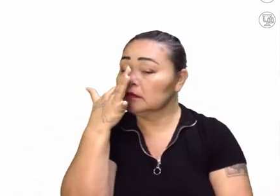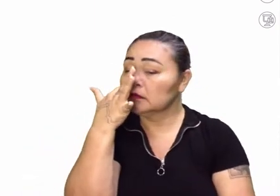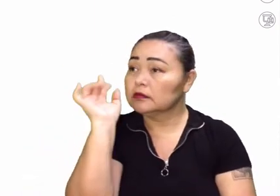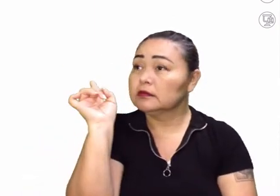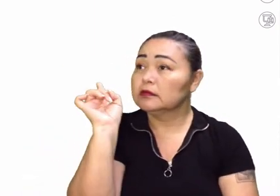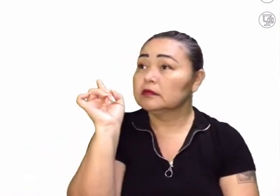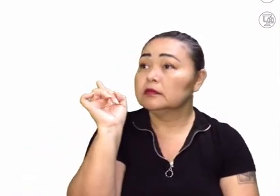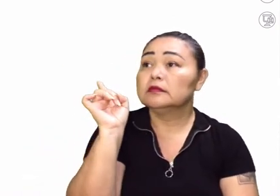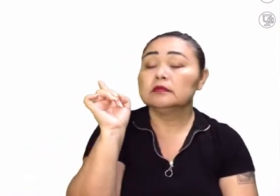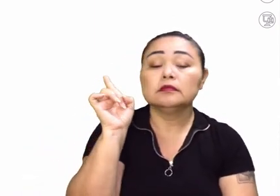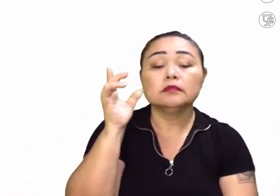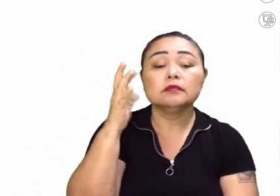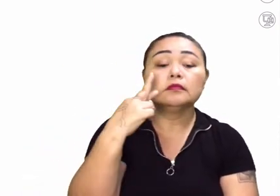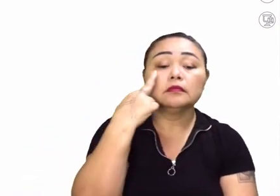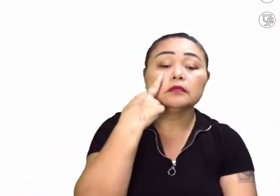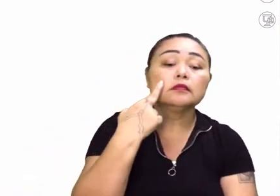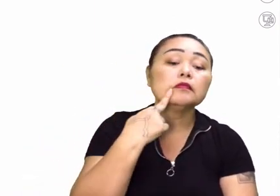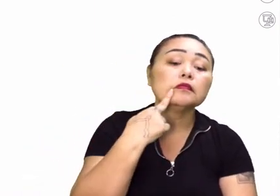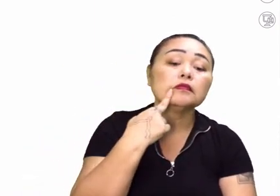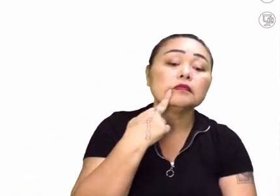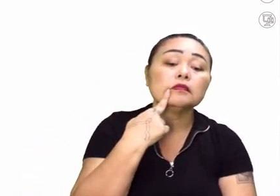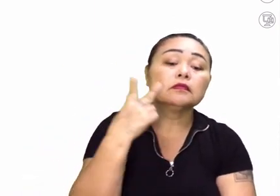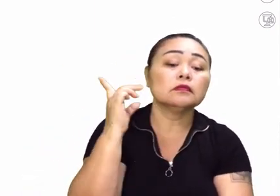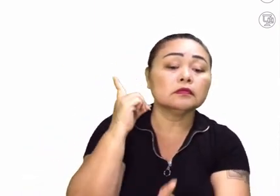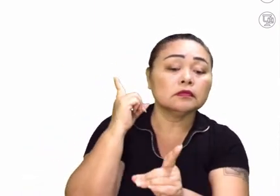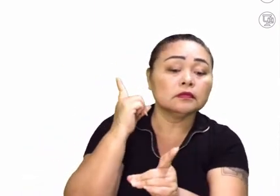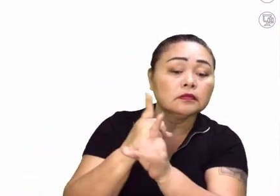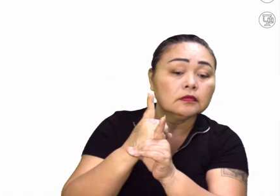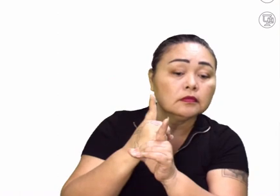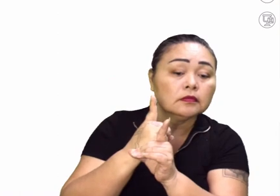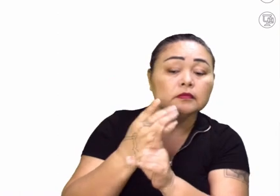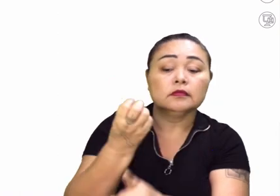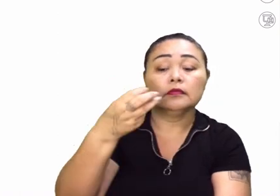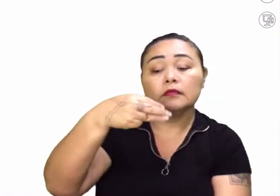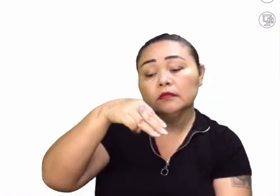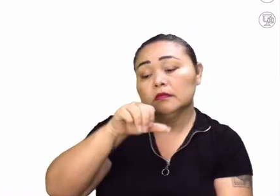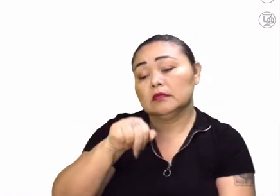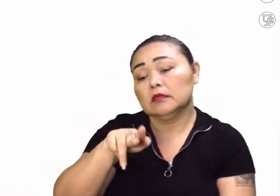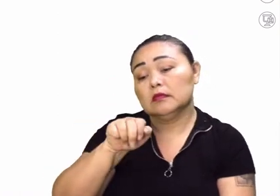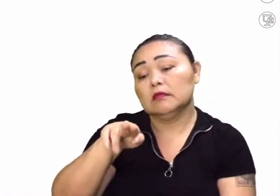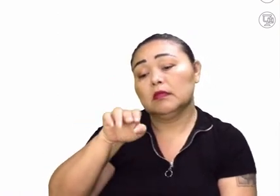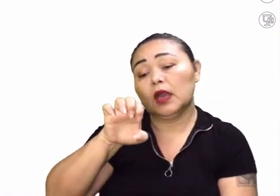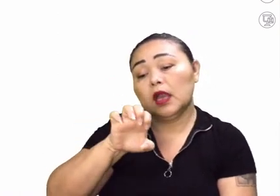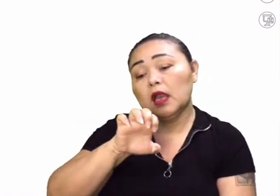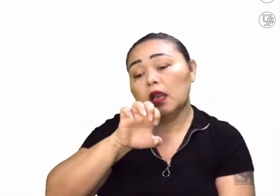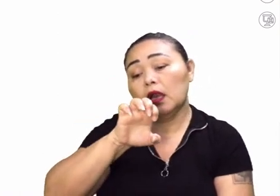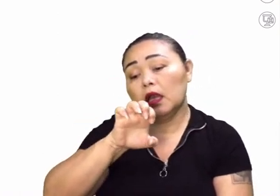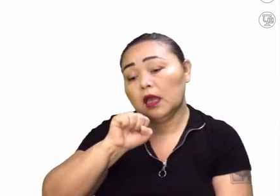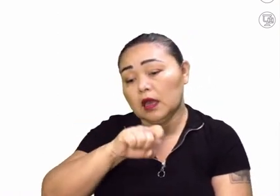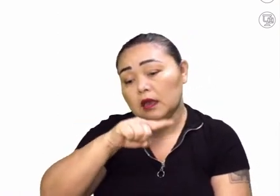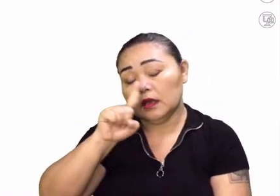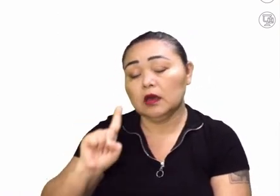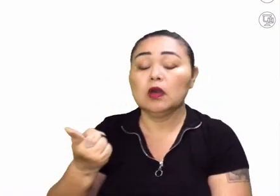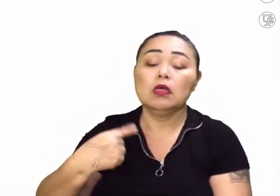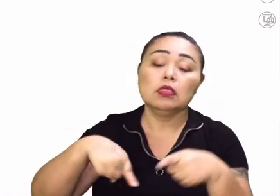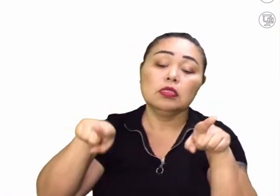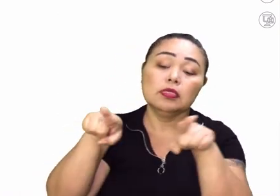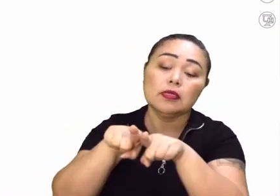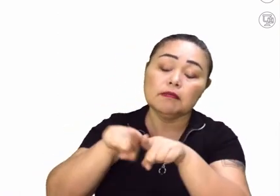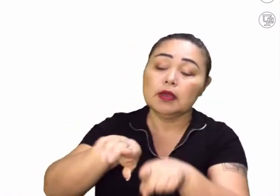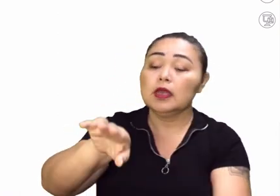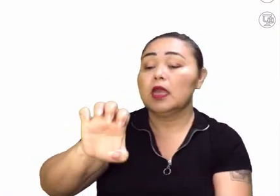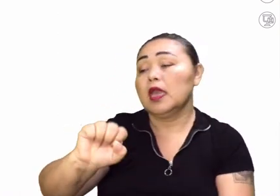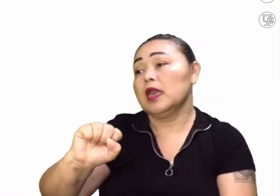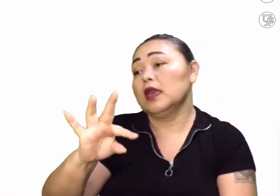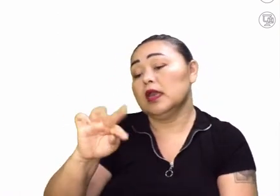por exemplo aqui na região de Rondônia a gente consegue encontrar manganês a gente consegue encontrar o estanho né aqui